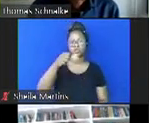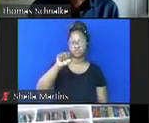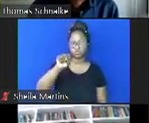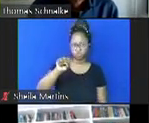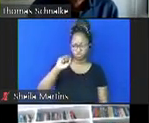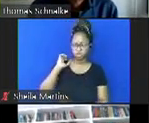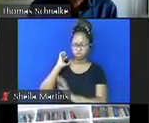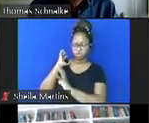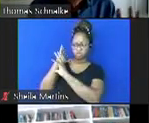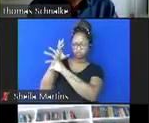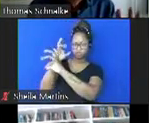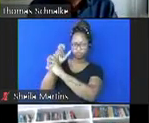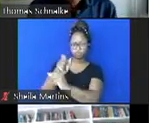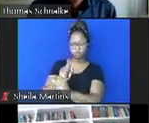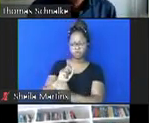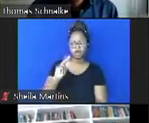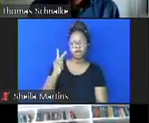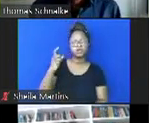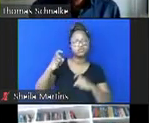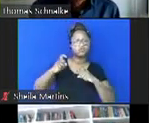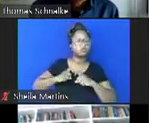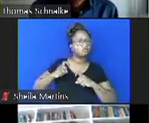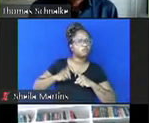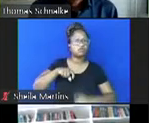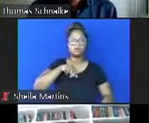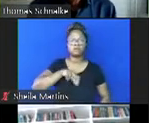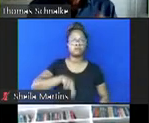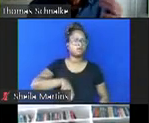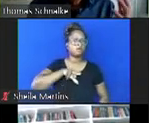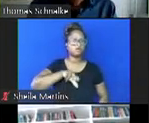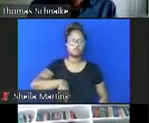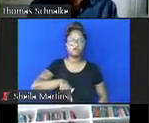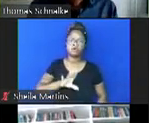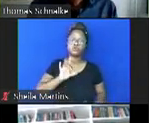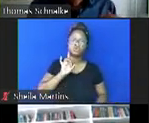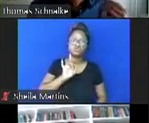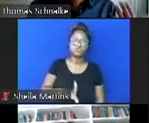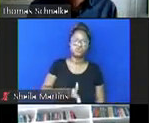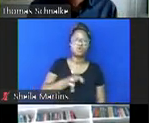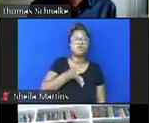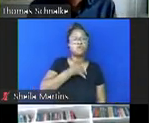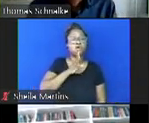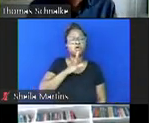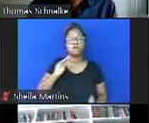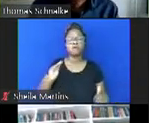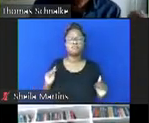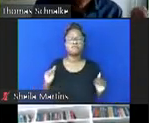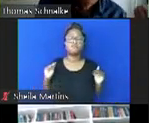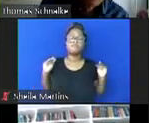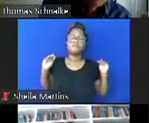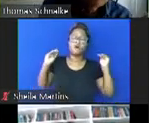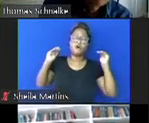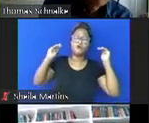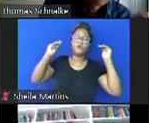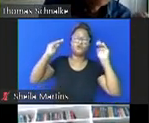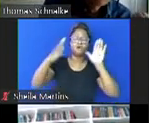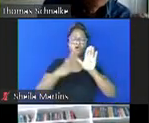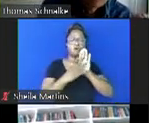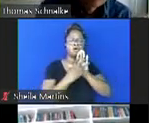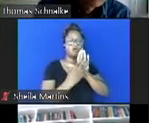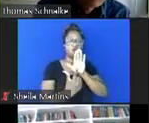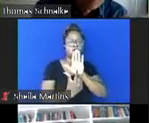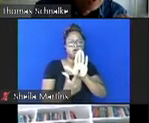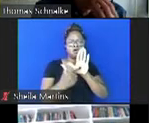a história da medicina não apenas é conhecida como o auge da representação do corpo